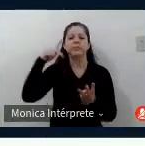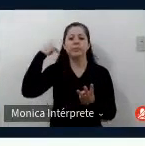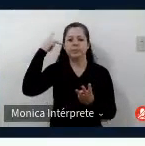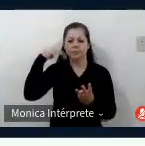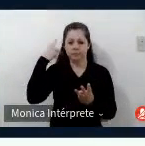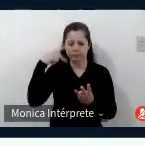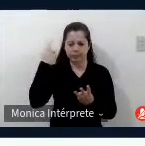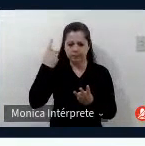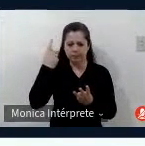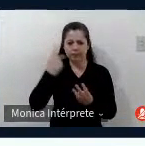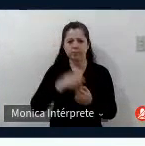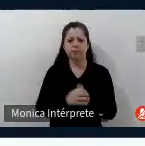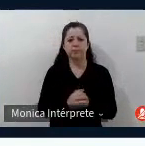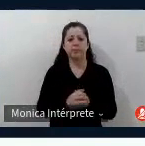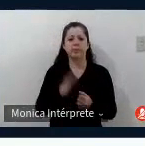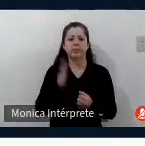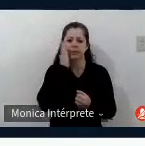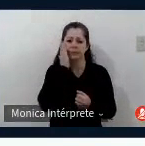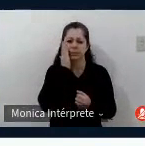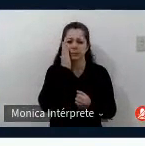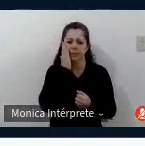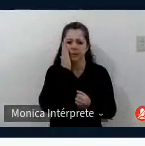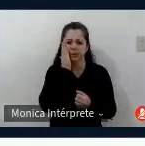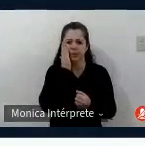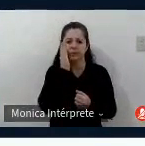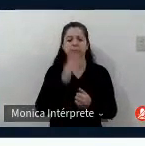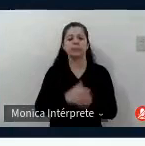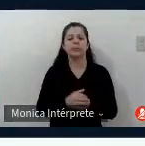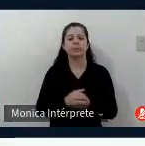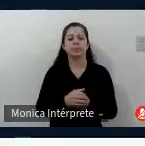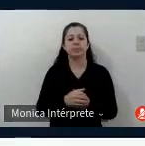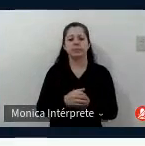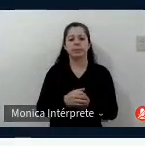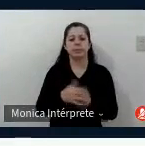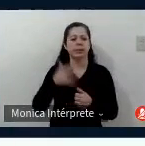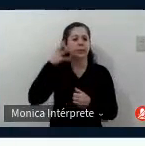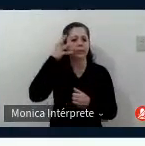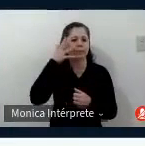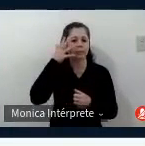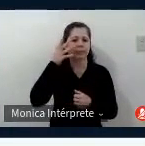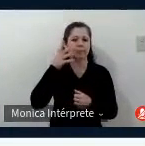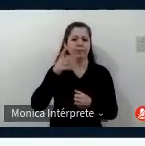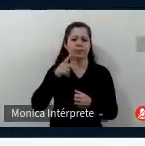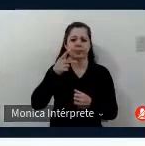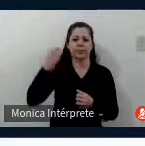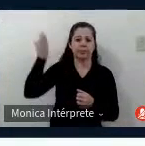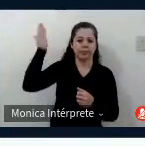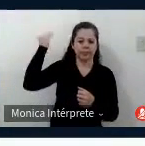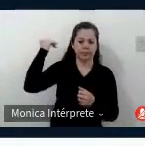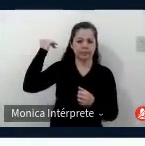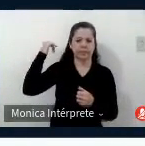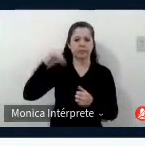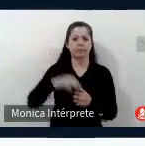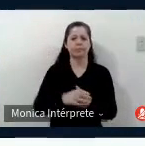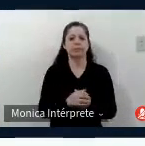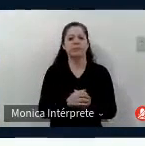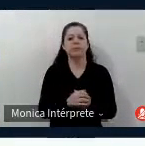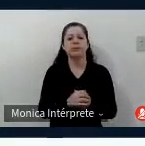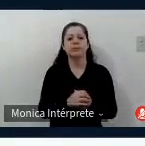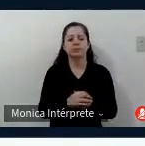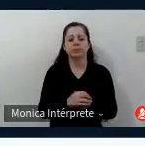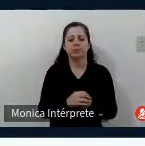que como o Marcos colocou, que o consumo de alimentos e a proteção do meio ambiente, todas essas